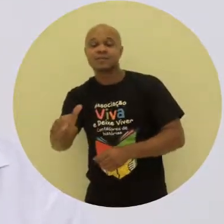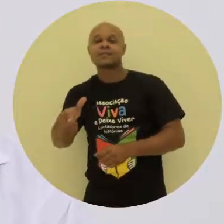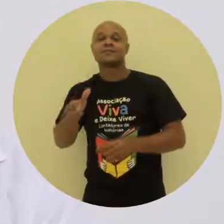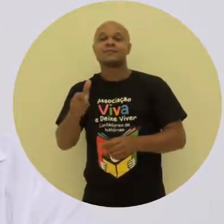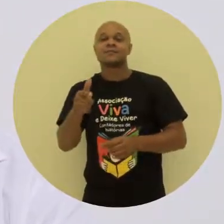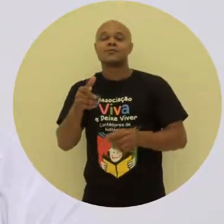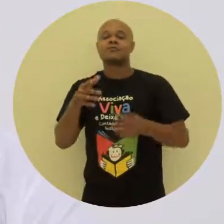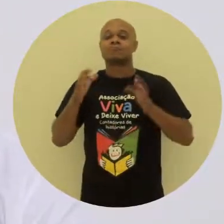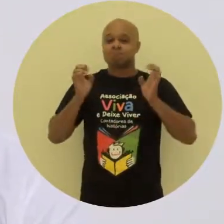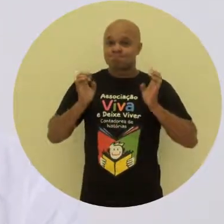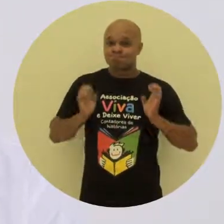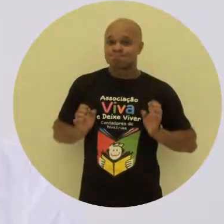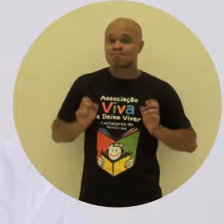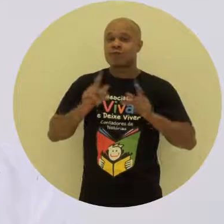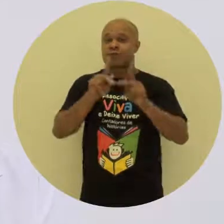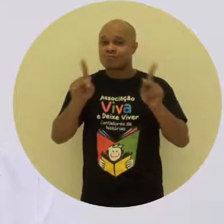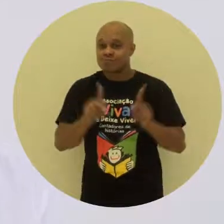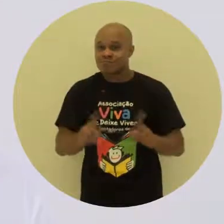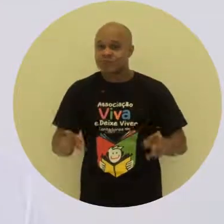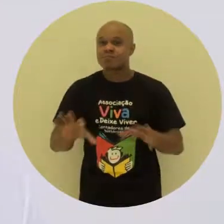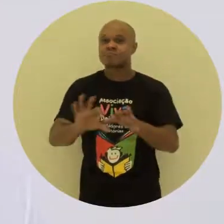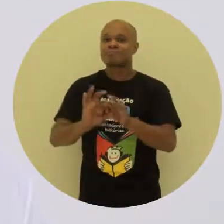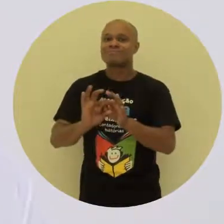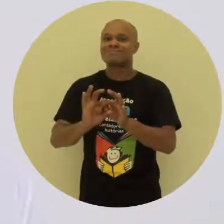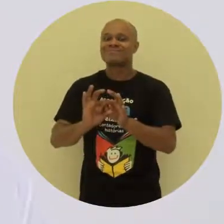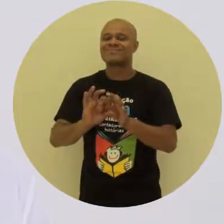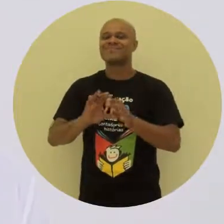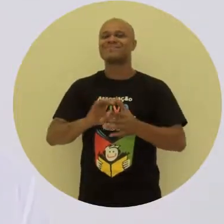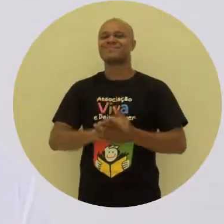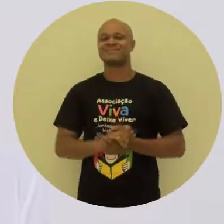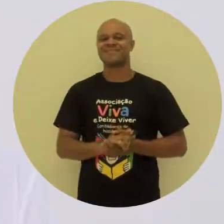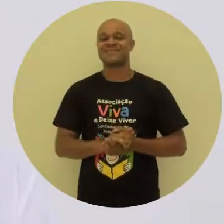disciplina, ética, paz e união.